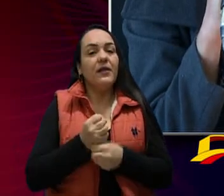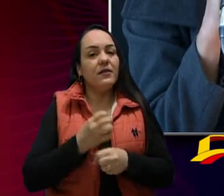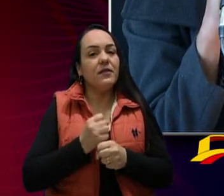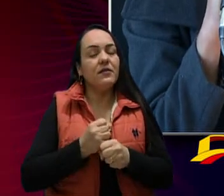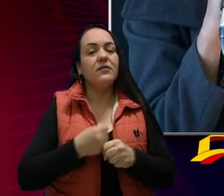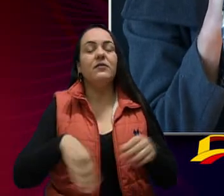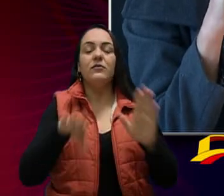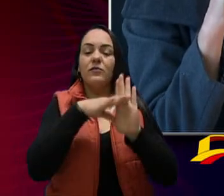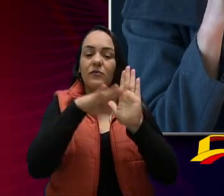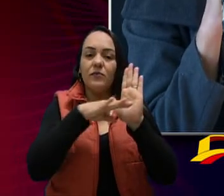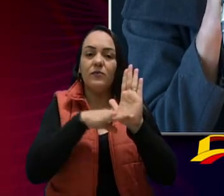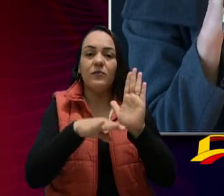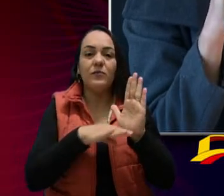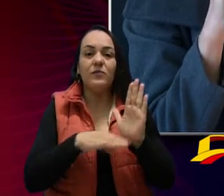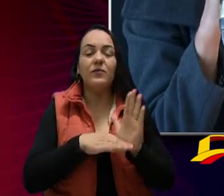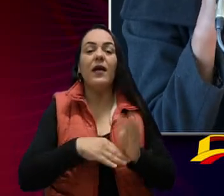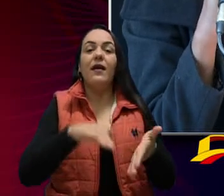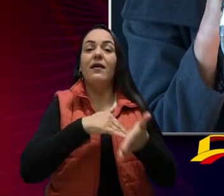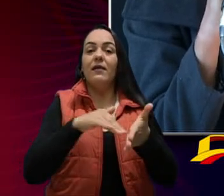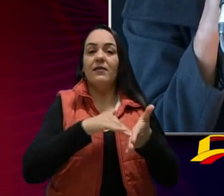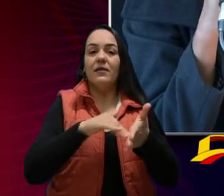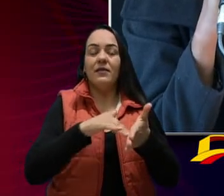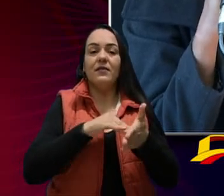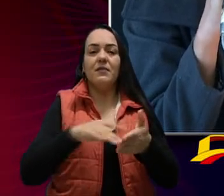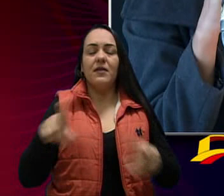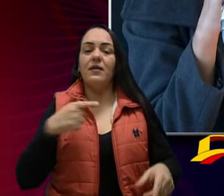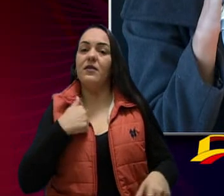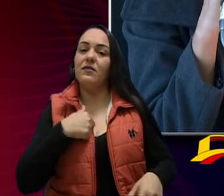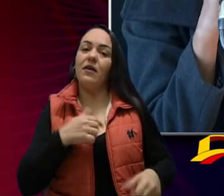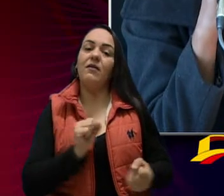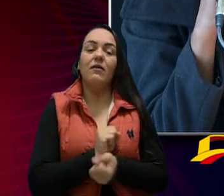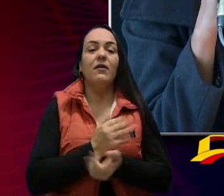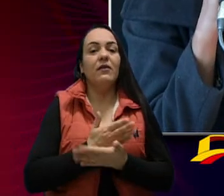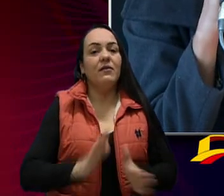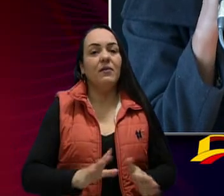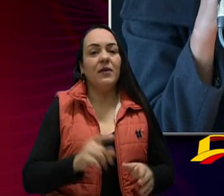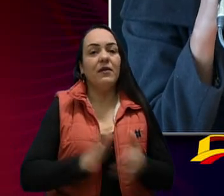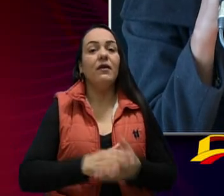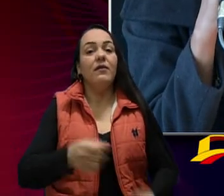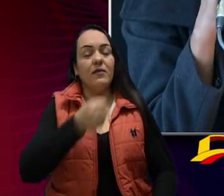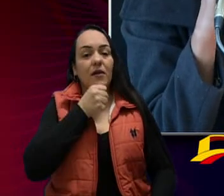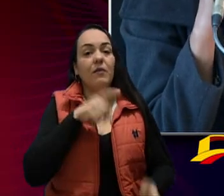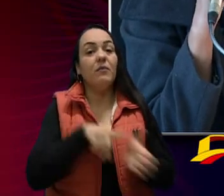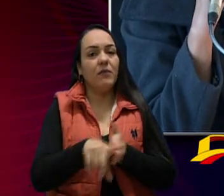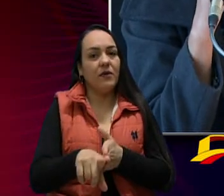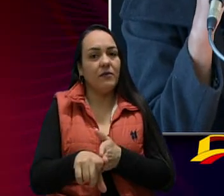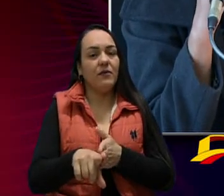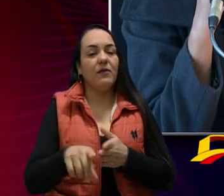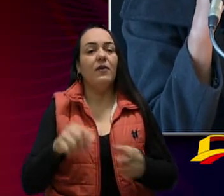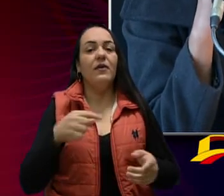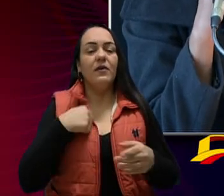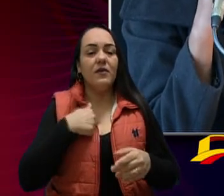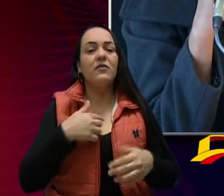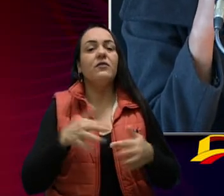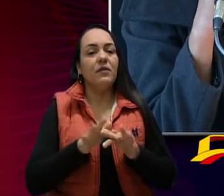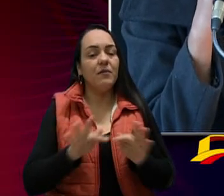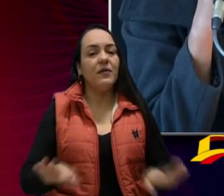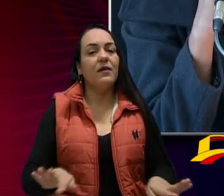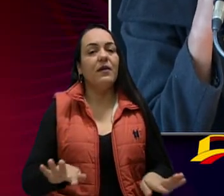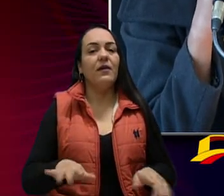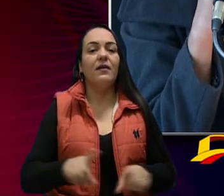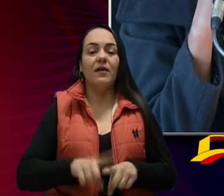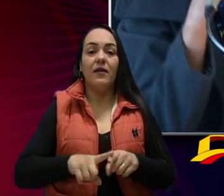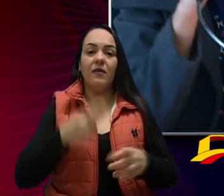de contas a secretaria eu sei que faz trocar mais falando comigo só não falou comigo né por favor a a